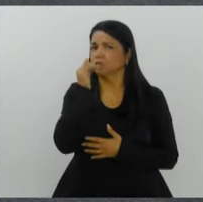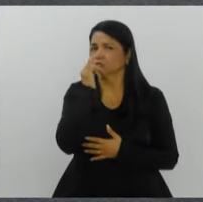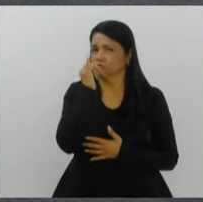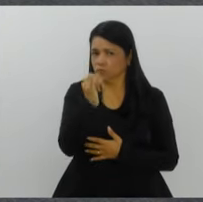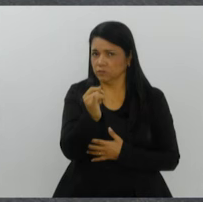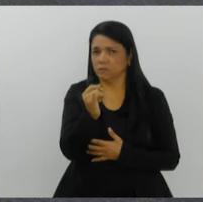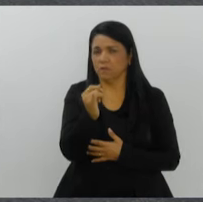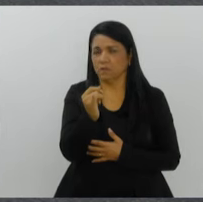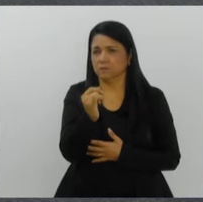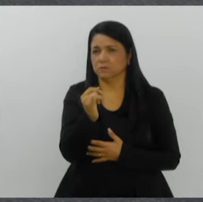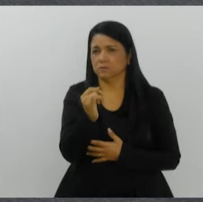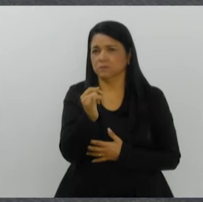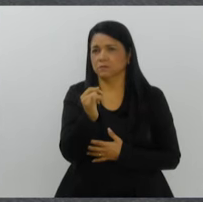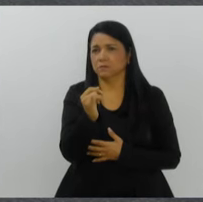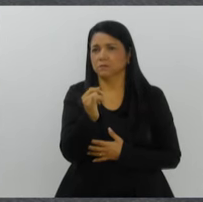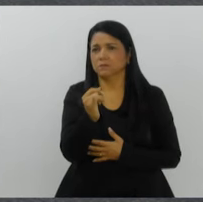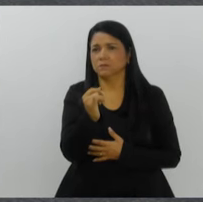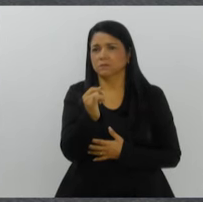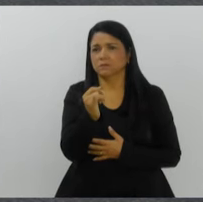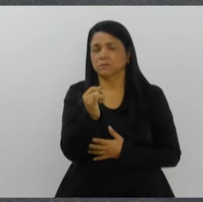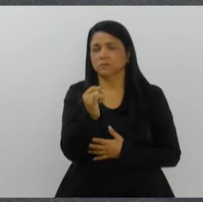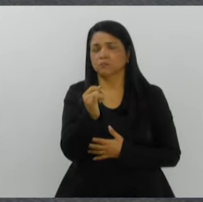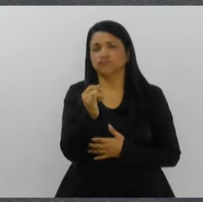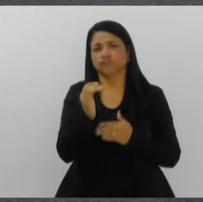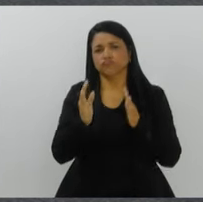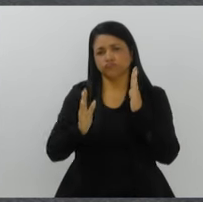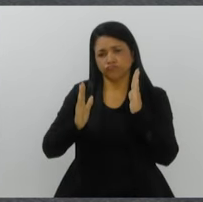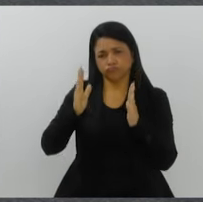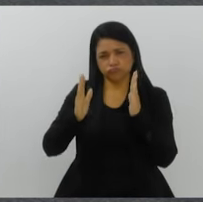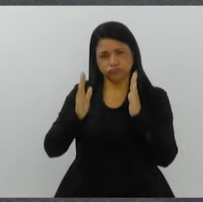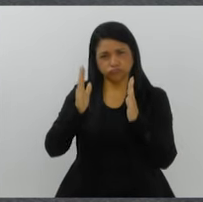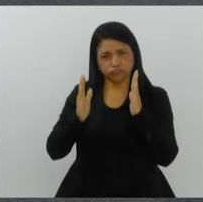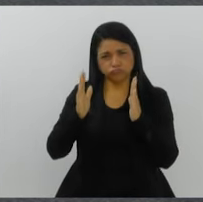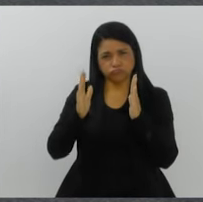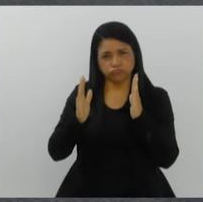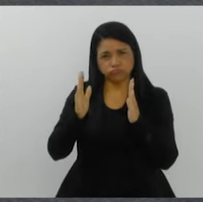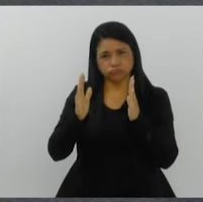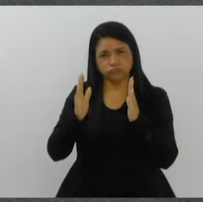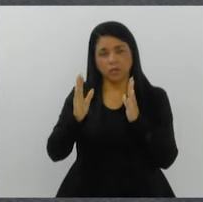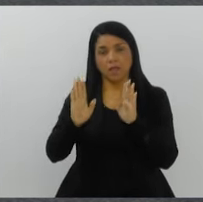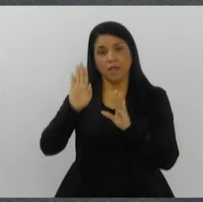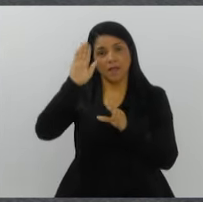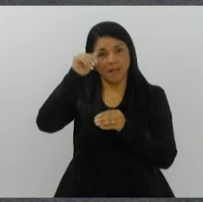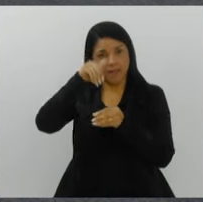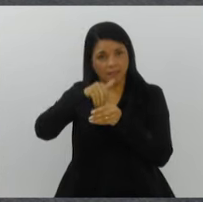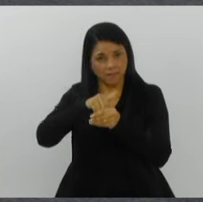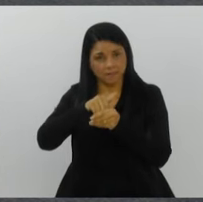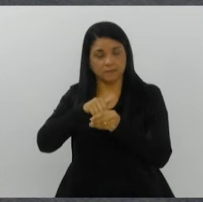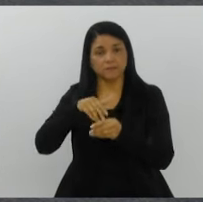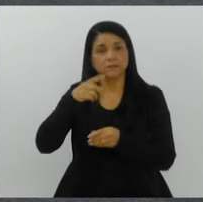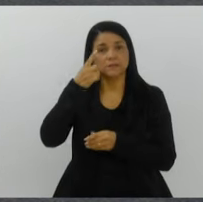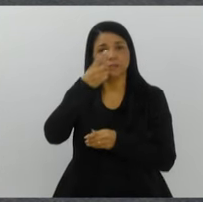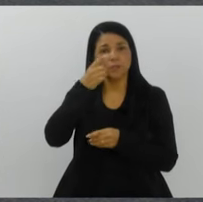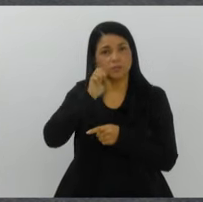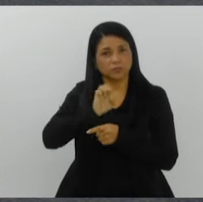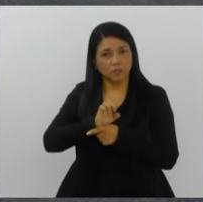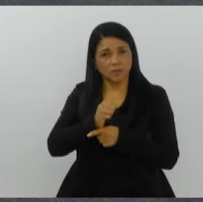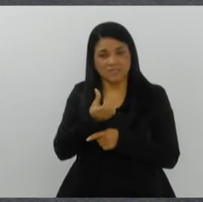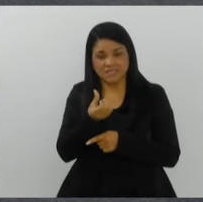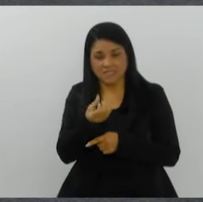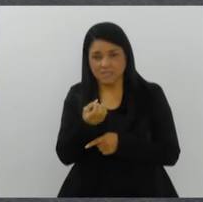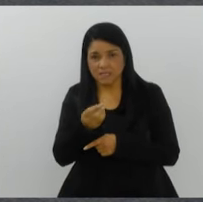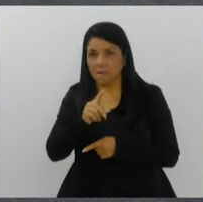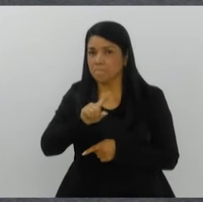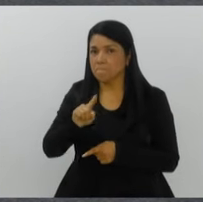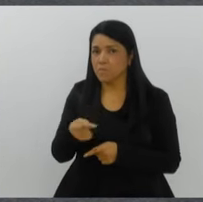dita. No último período, quando fui eleita deputada estadual com quase 60 mil